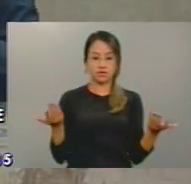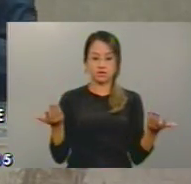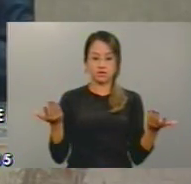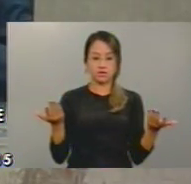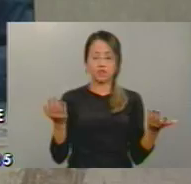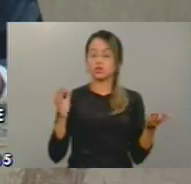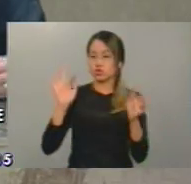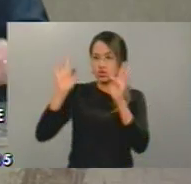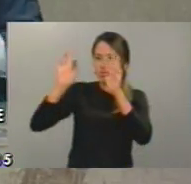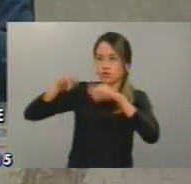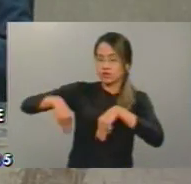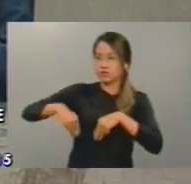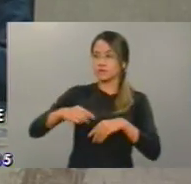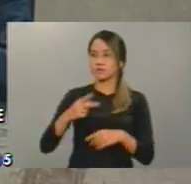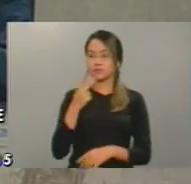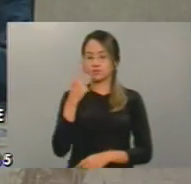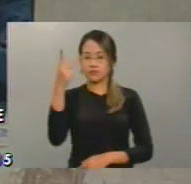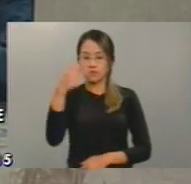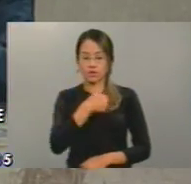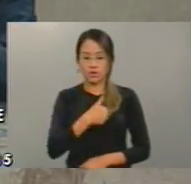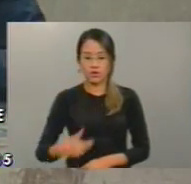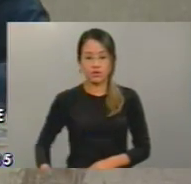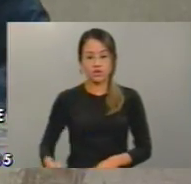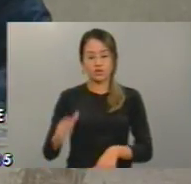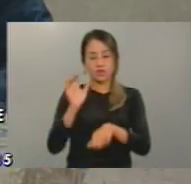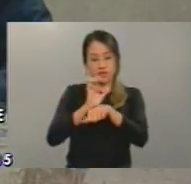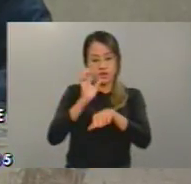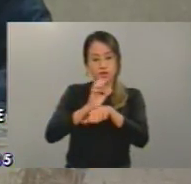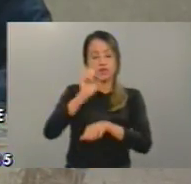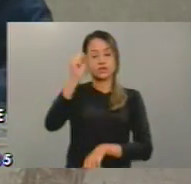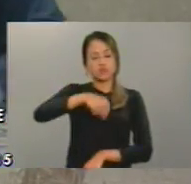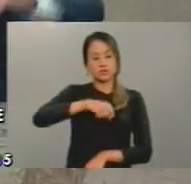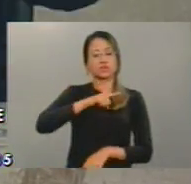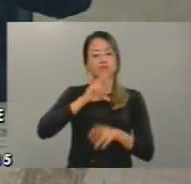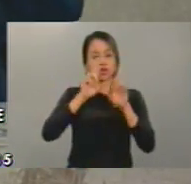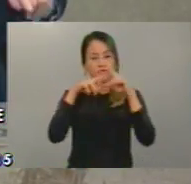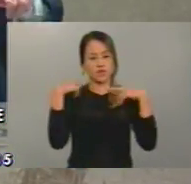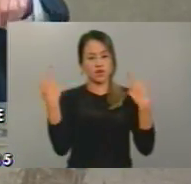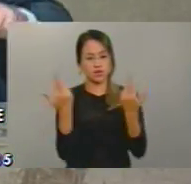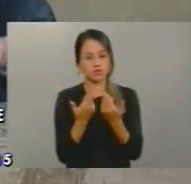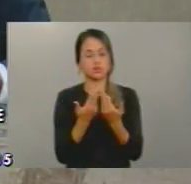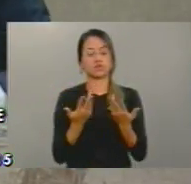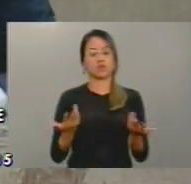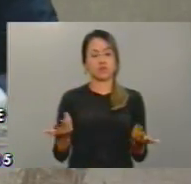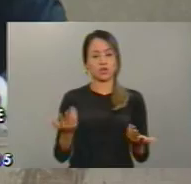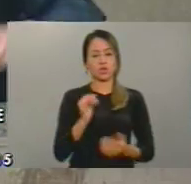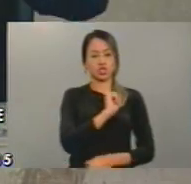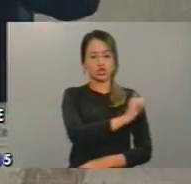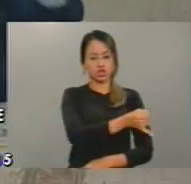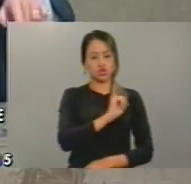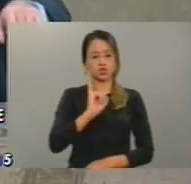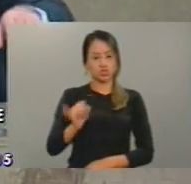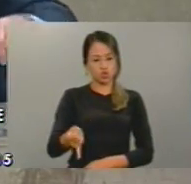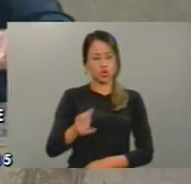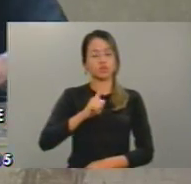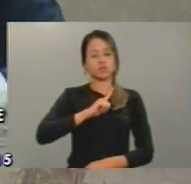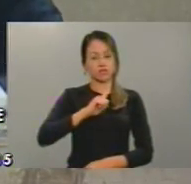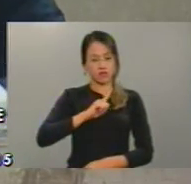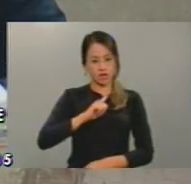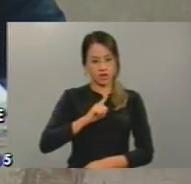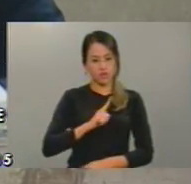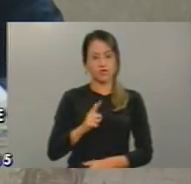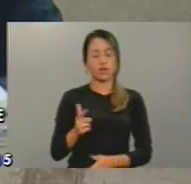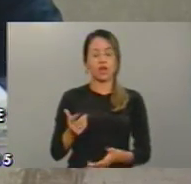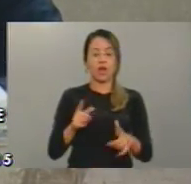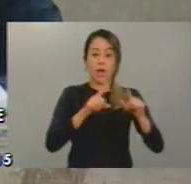finalizando, e dizendo que o governo do Estado, ele está assim, teve reuniões com os instrutores educacionais, está agora num